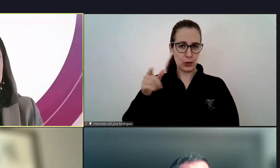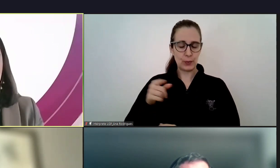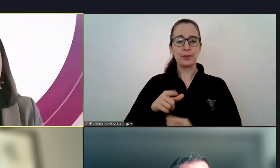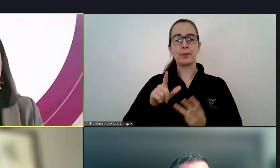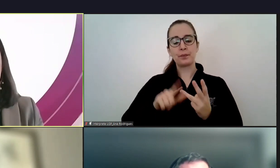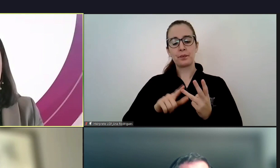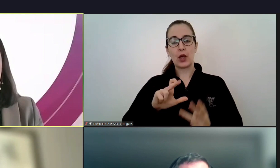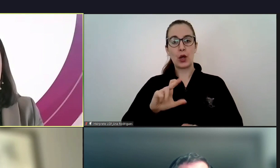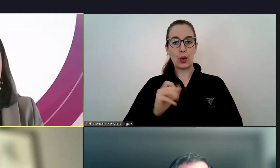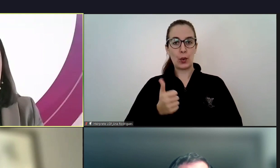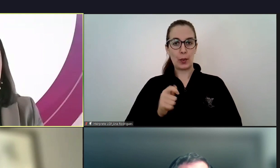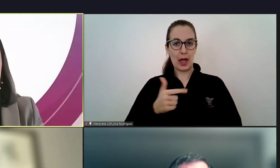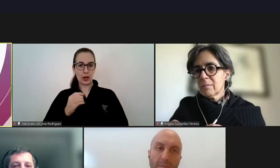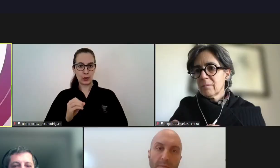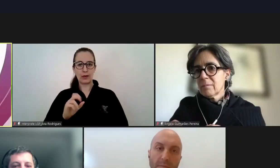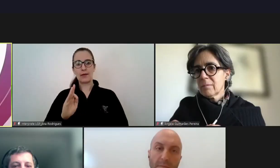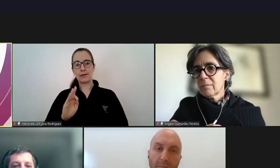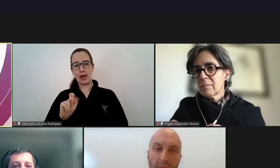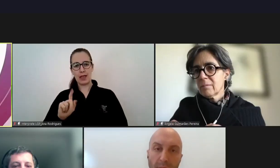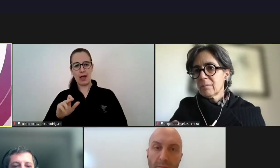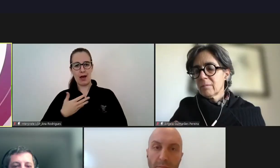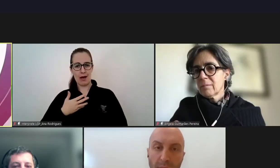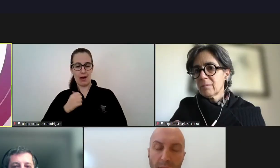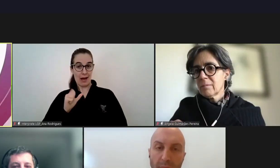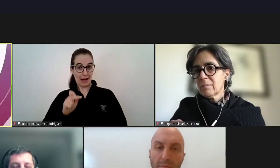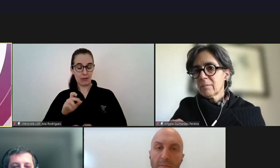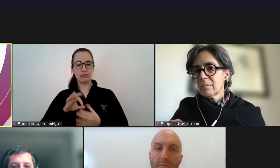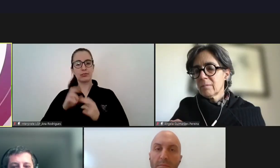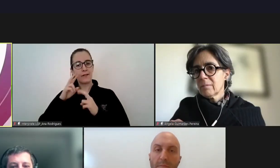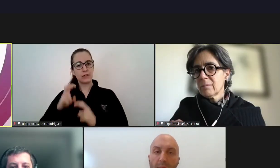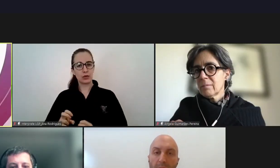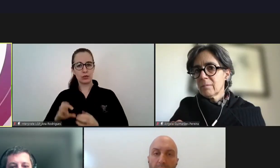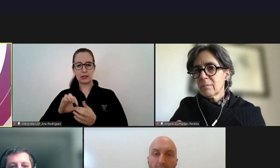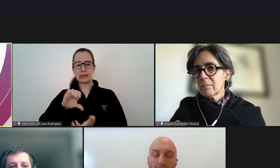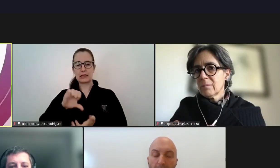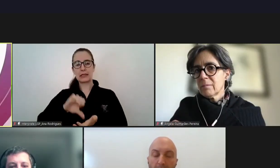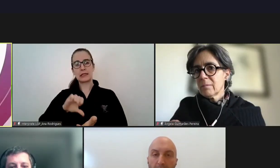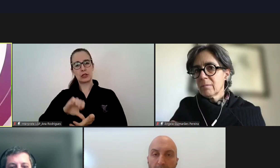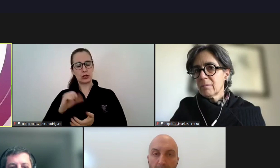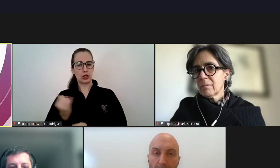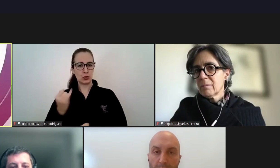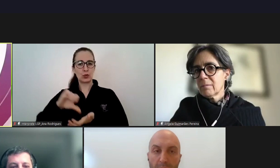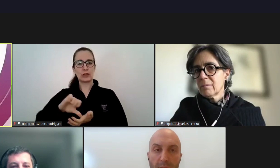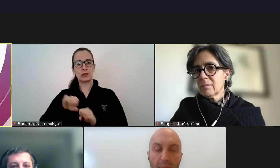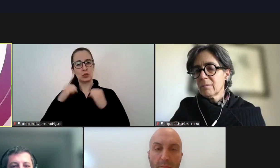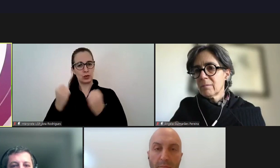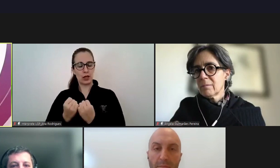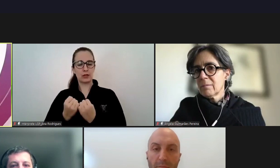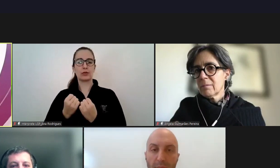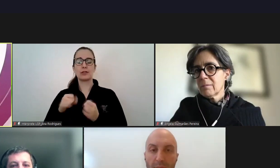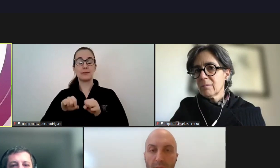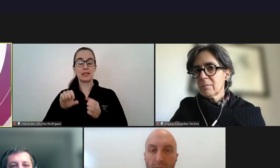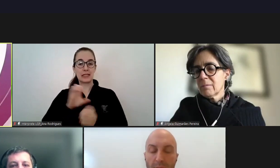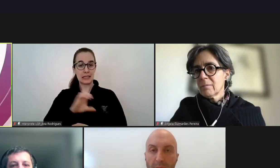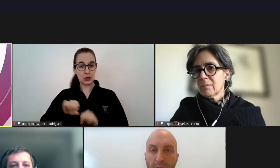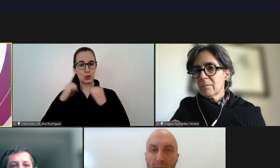Falanga, professor assistente e investigador no Instituto de Ciências Sociais da Universidade de Lisboa. O debate será moderado pela